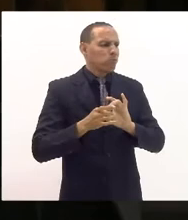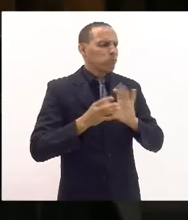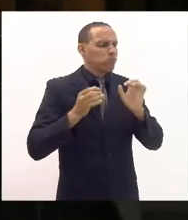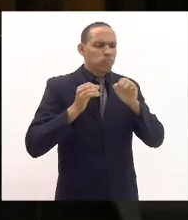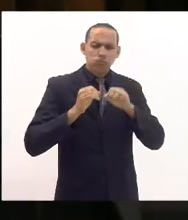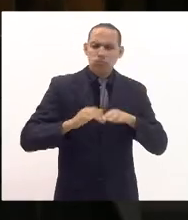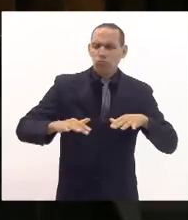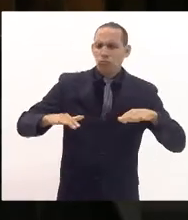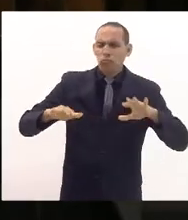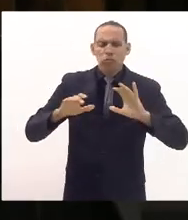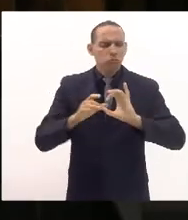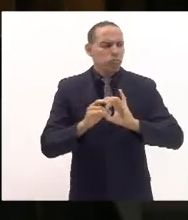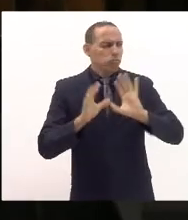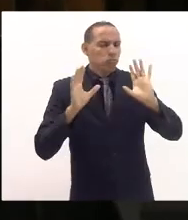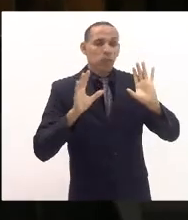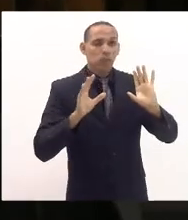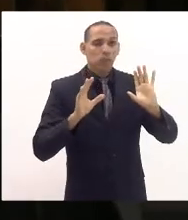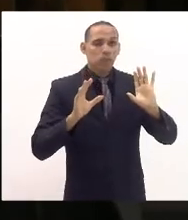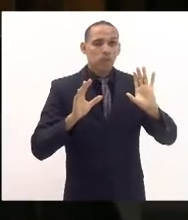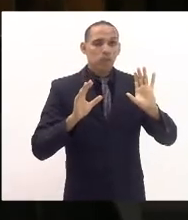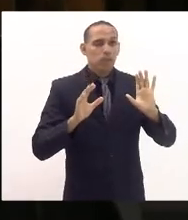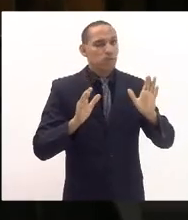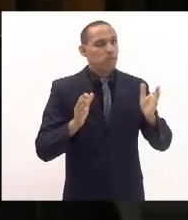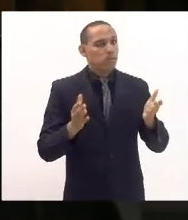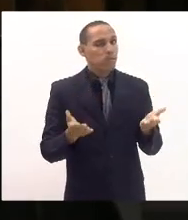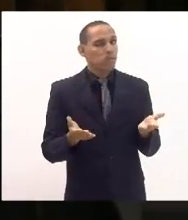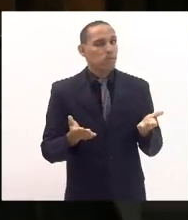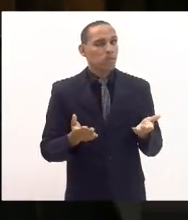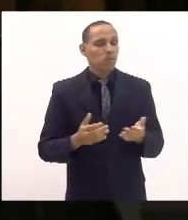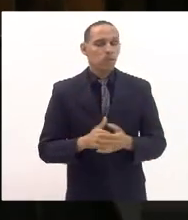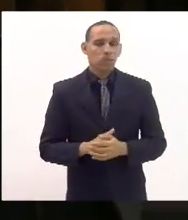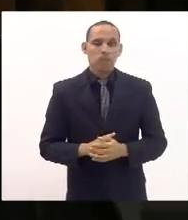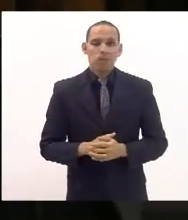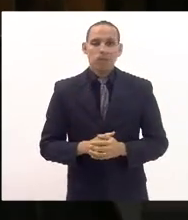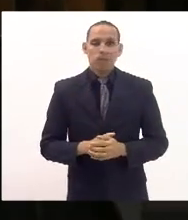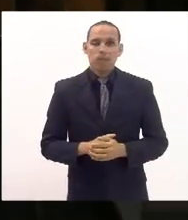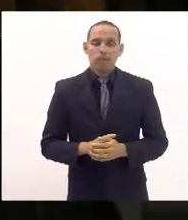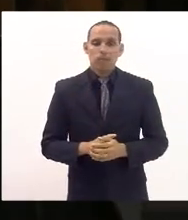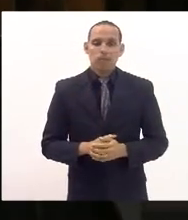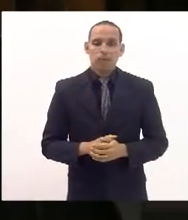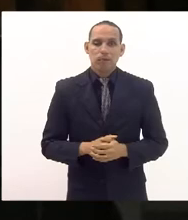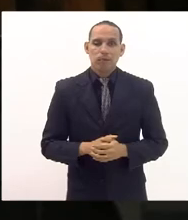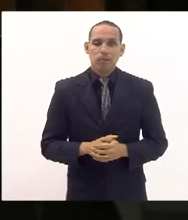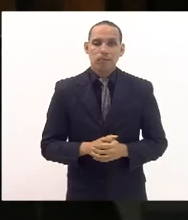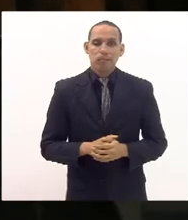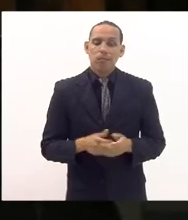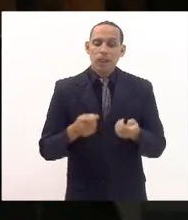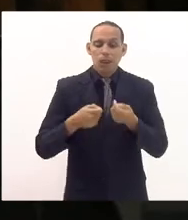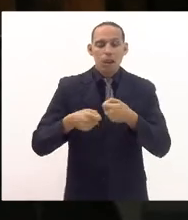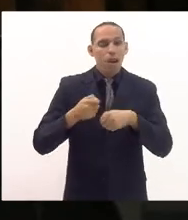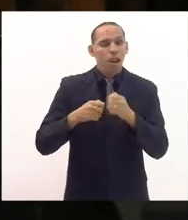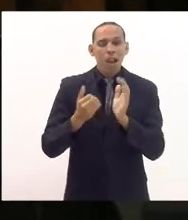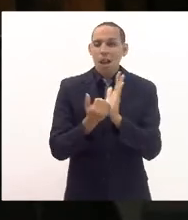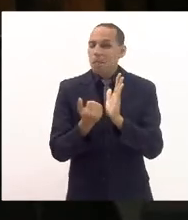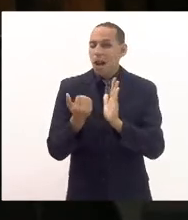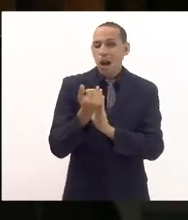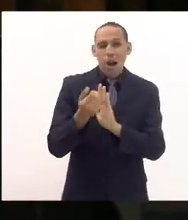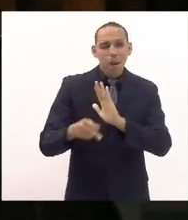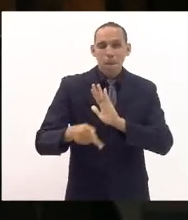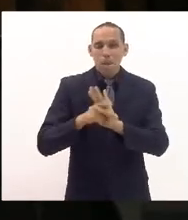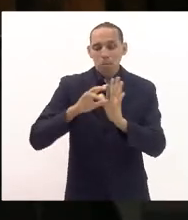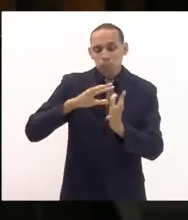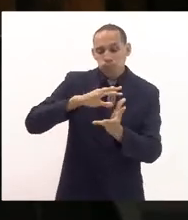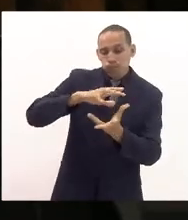e irrestrita Oi tá aí é a maior economia do mundo